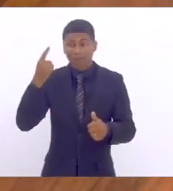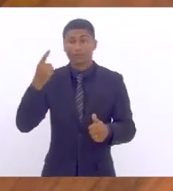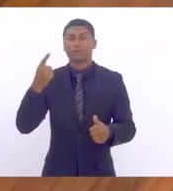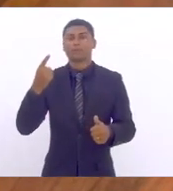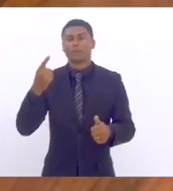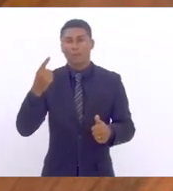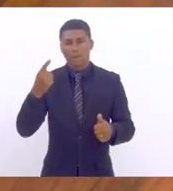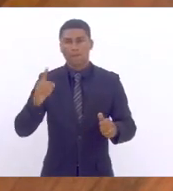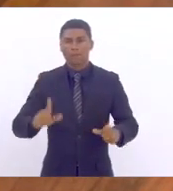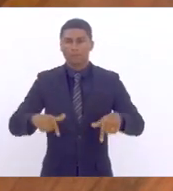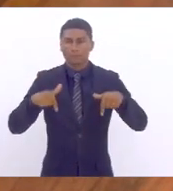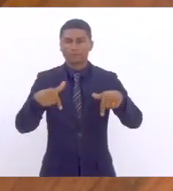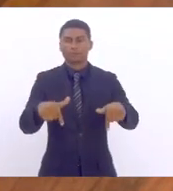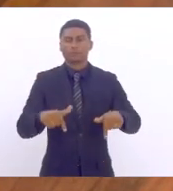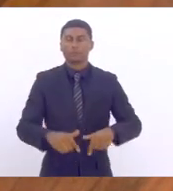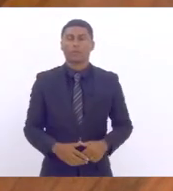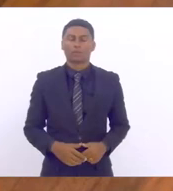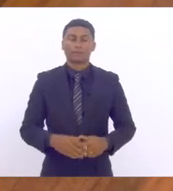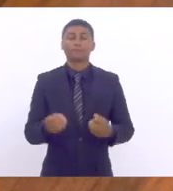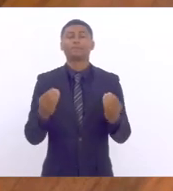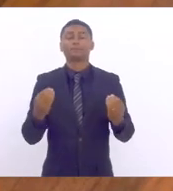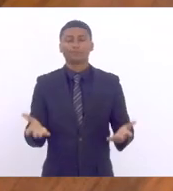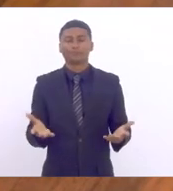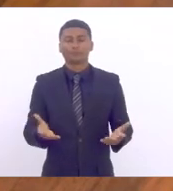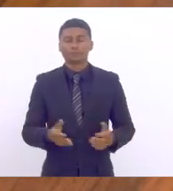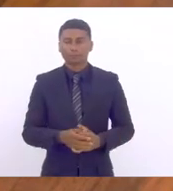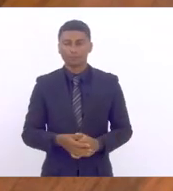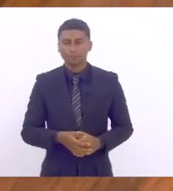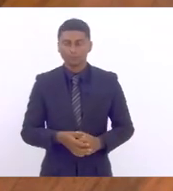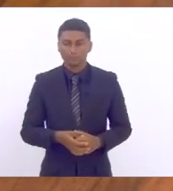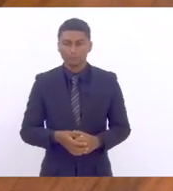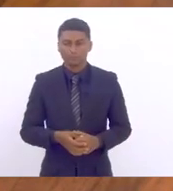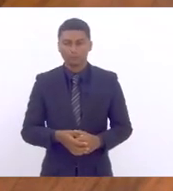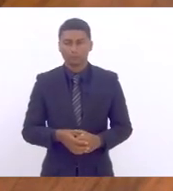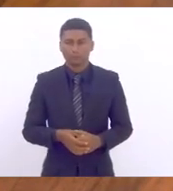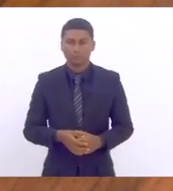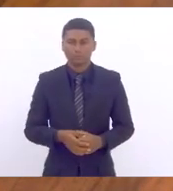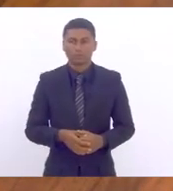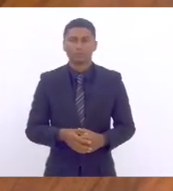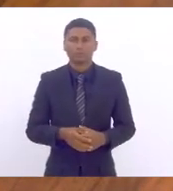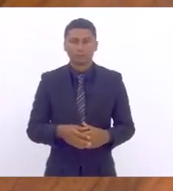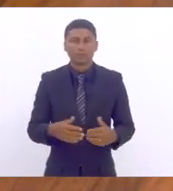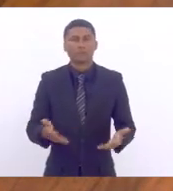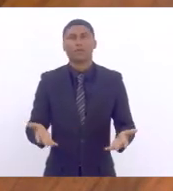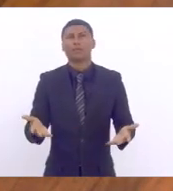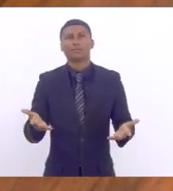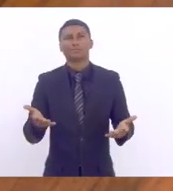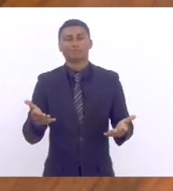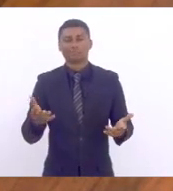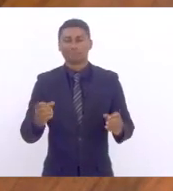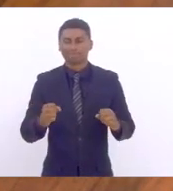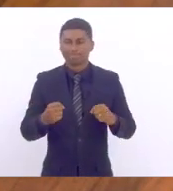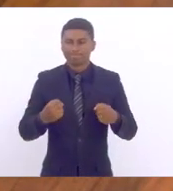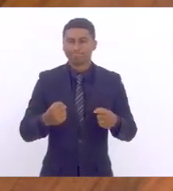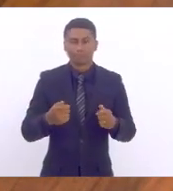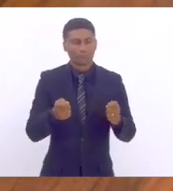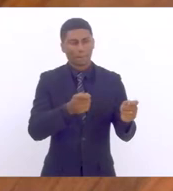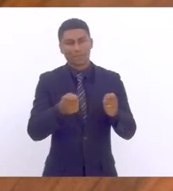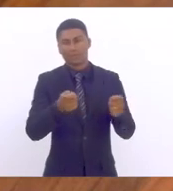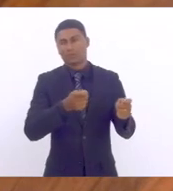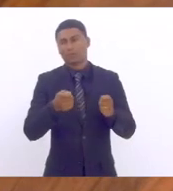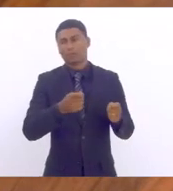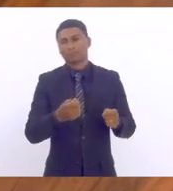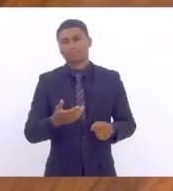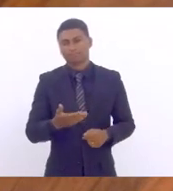uma primeira iniciativa para realmente quebrar um paradigma de administração